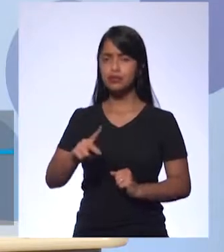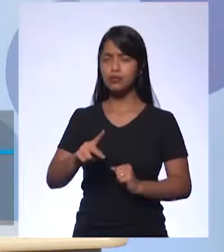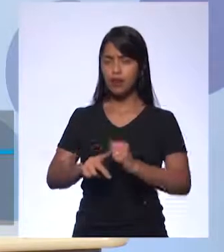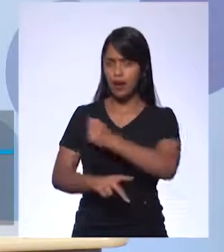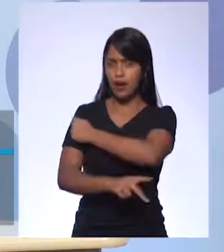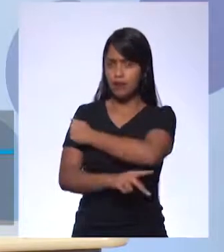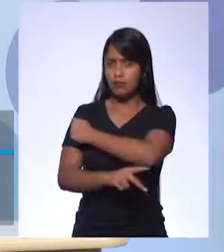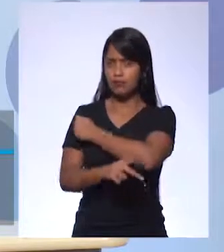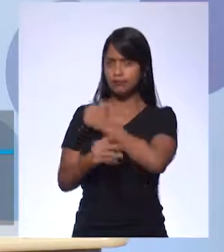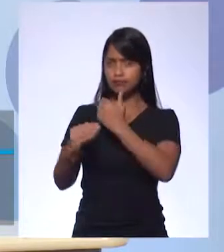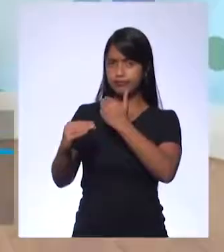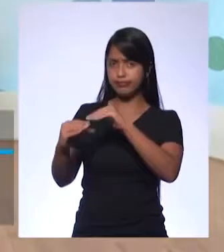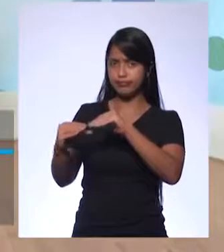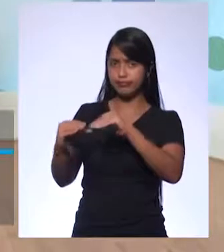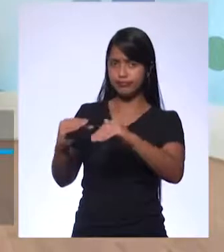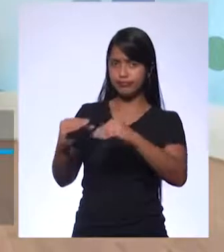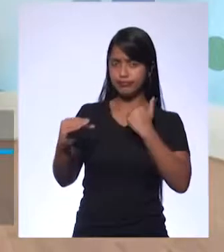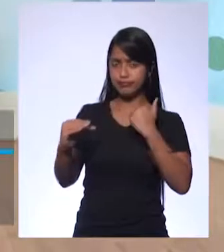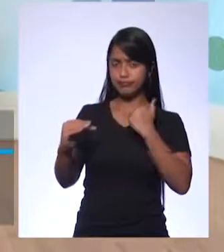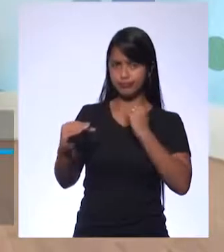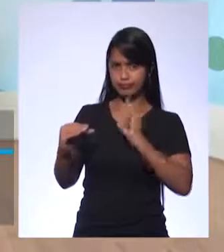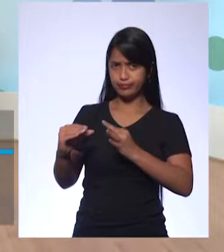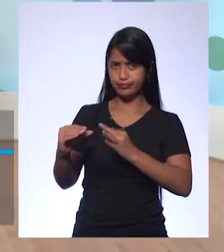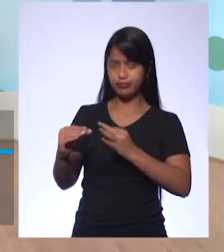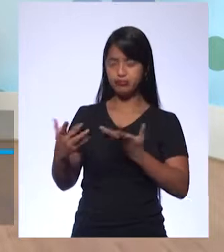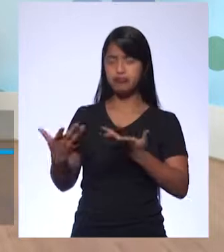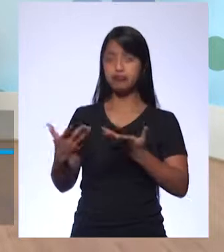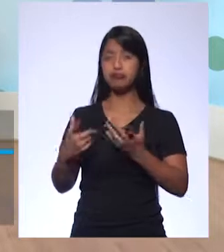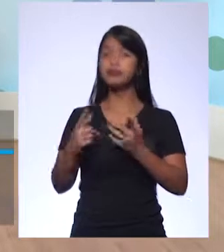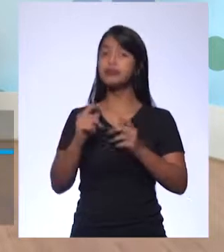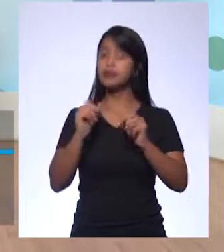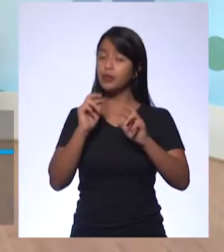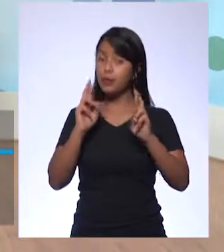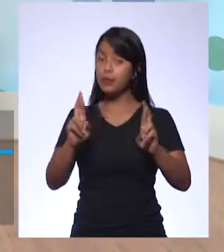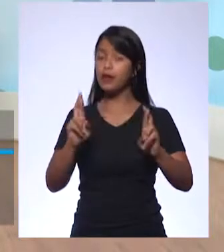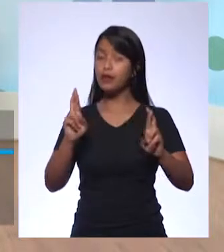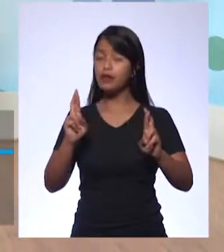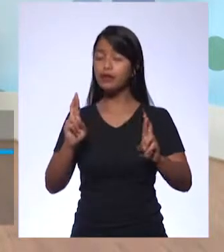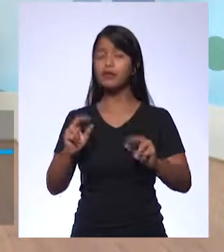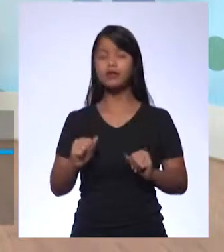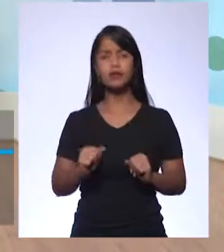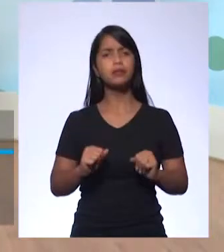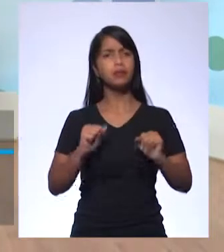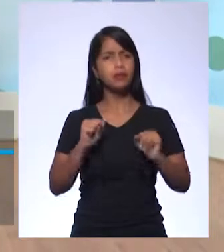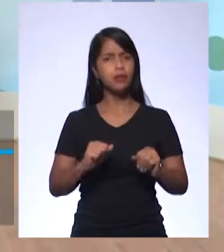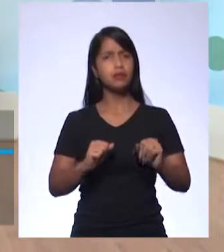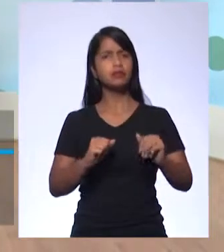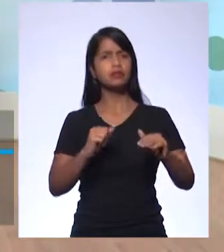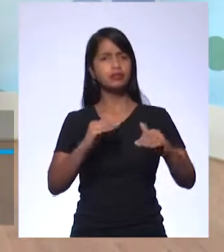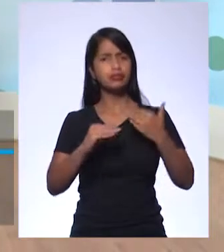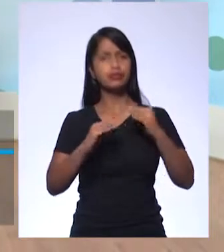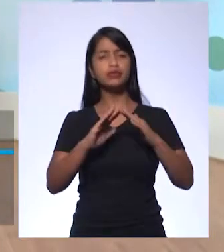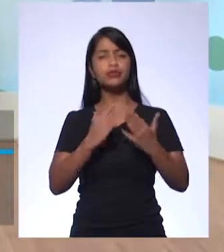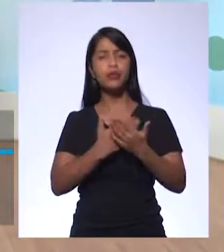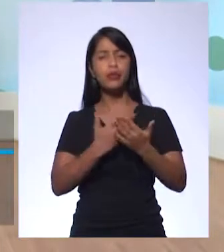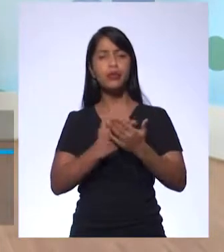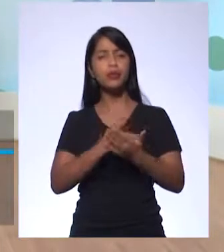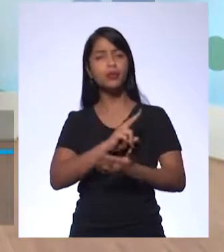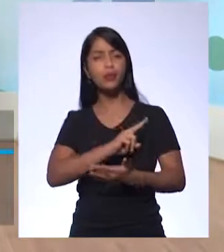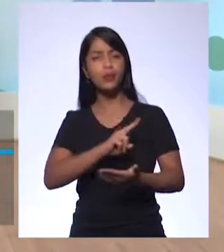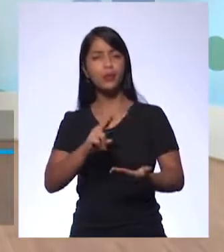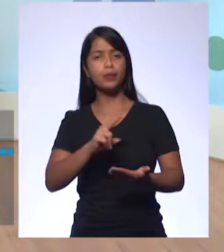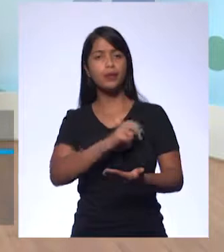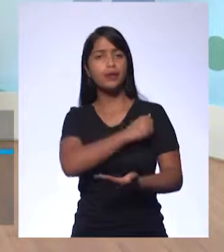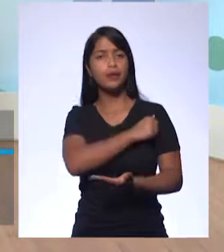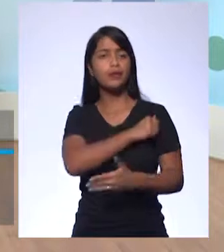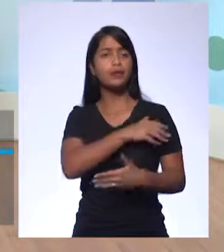no chatinho, né, professor? Isso. Essa, a Inclusive, gente né, Magno? espera que seja, né? Inclusive pode colocar o nome da escola, tá? A gente manda um abraço À para os alunos, não tem vontade, problema sim.